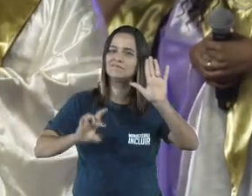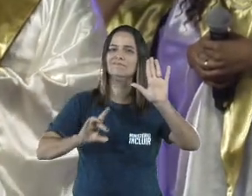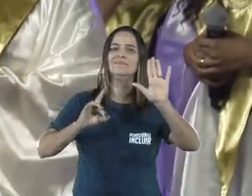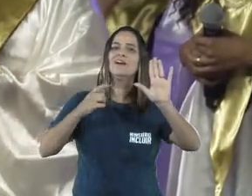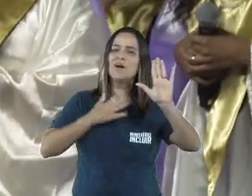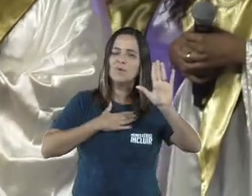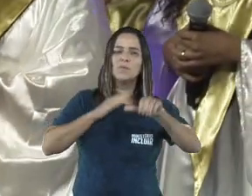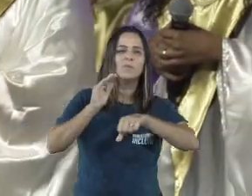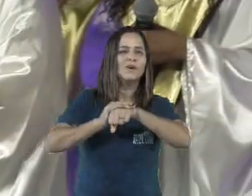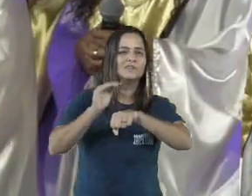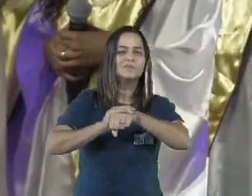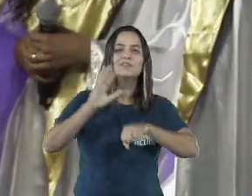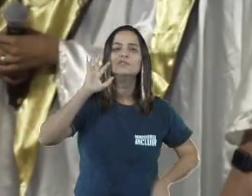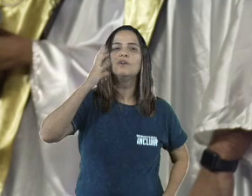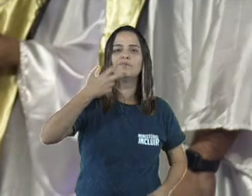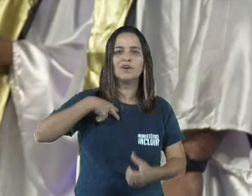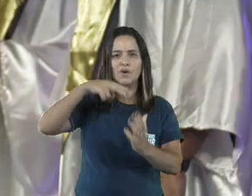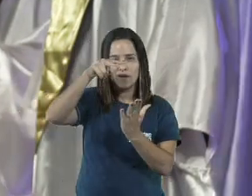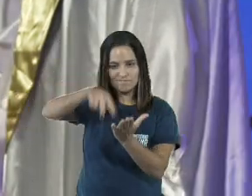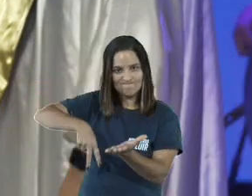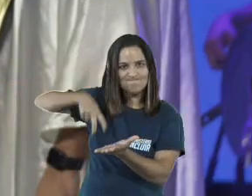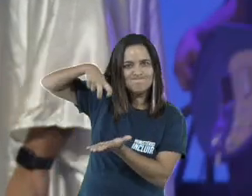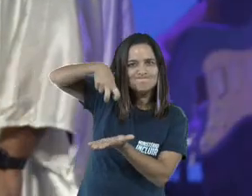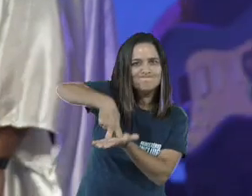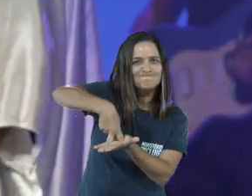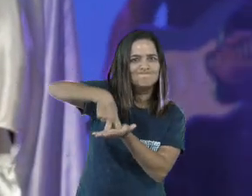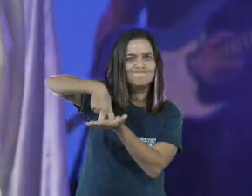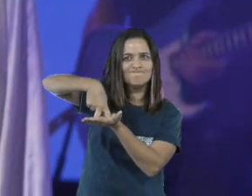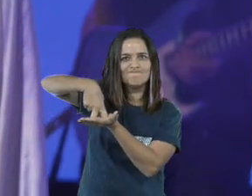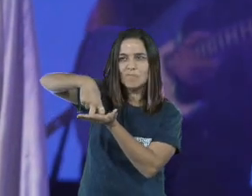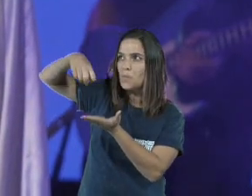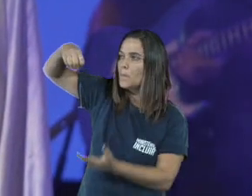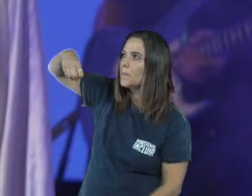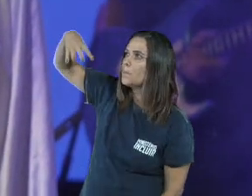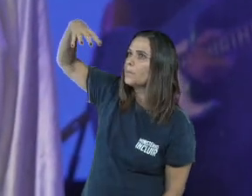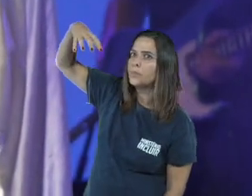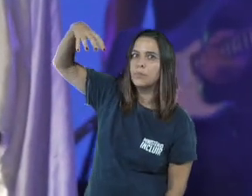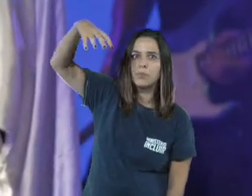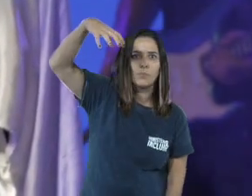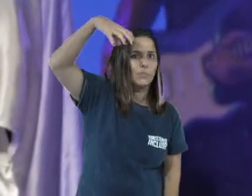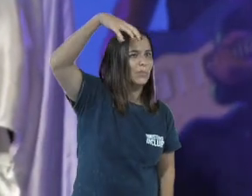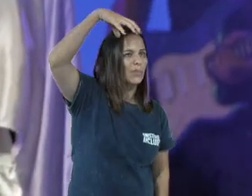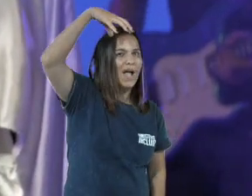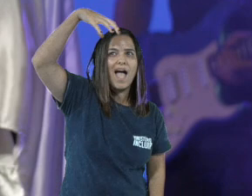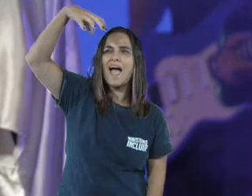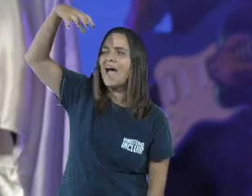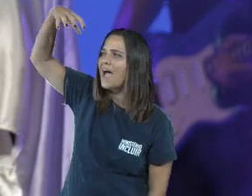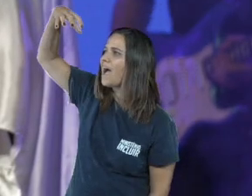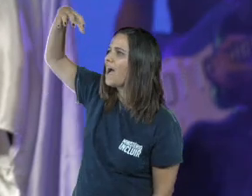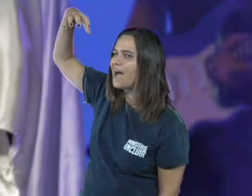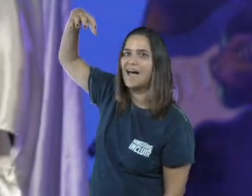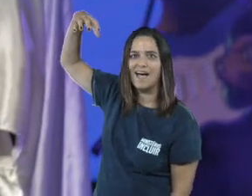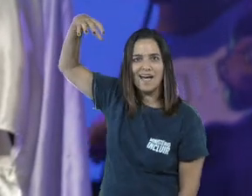me levantar e resplandecer para que a luz que me alcançou